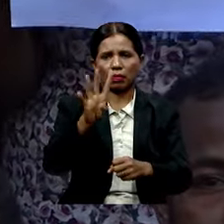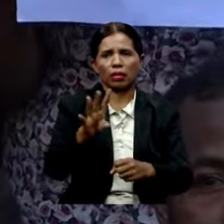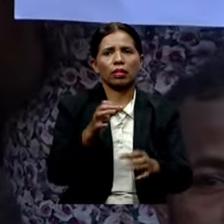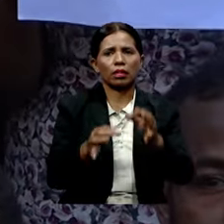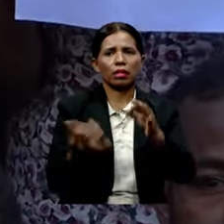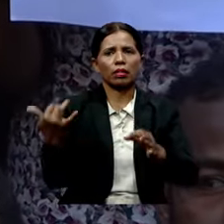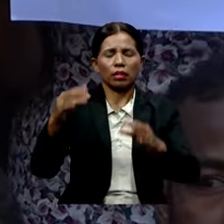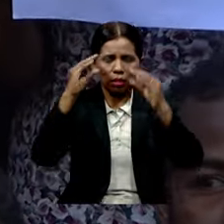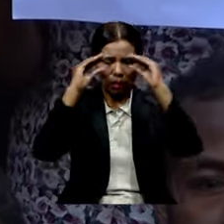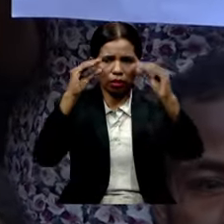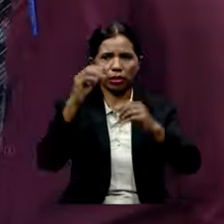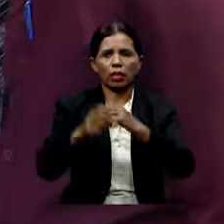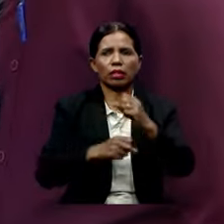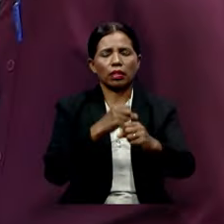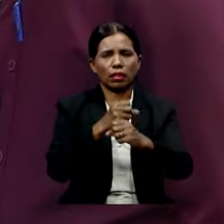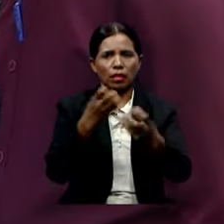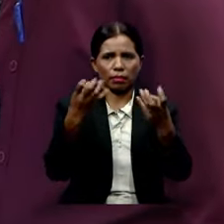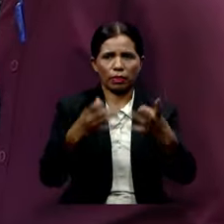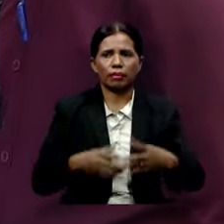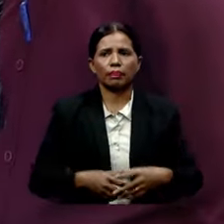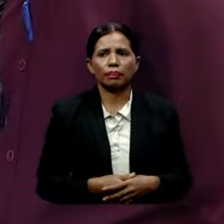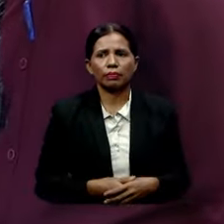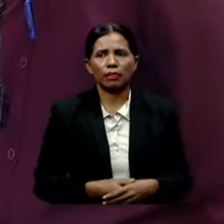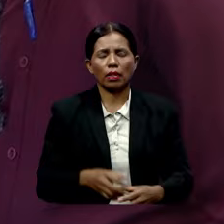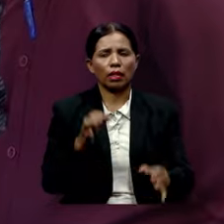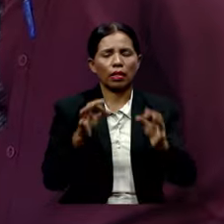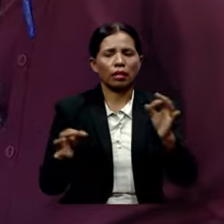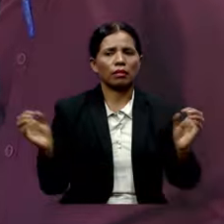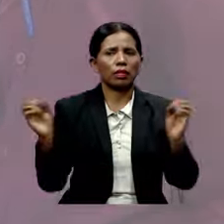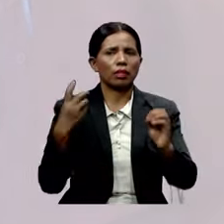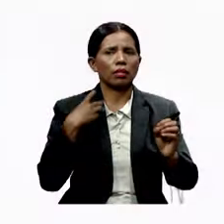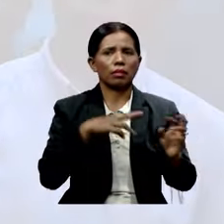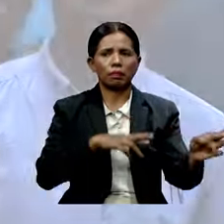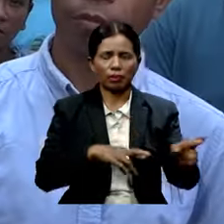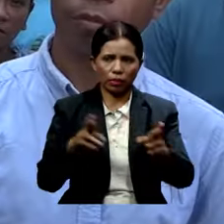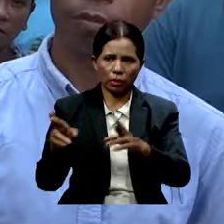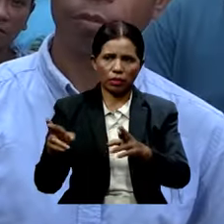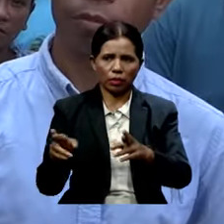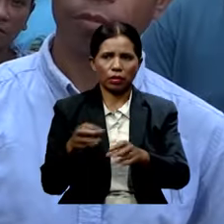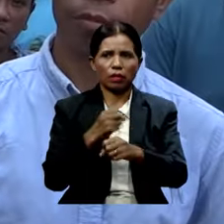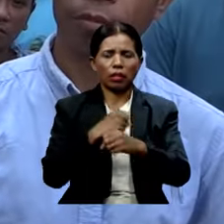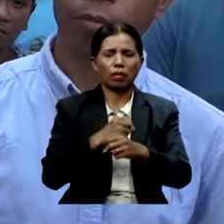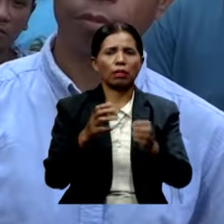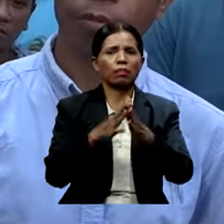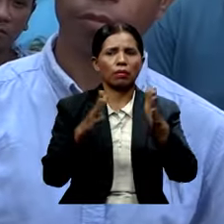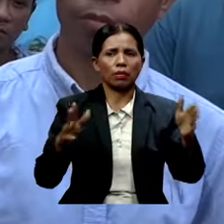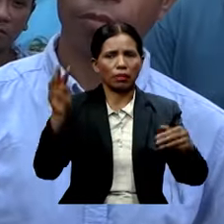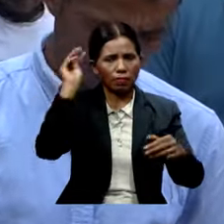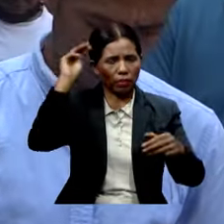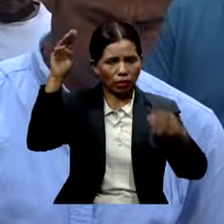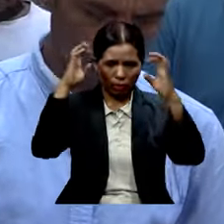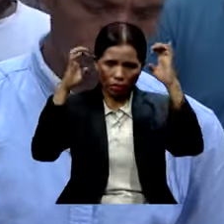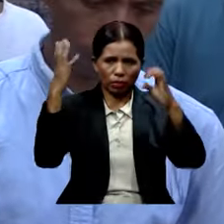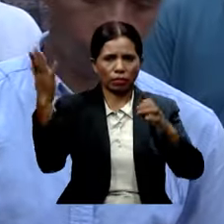que Sirahanorin durante Tina Barakona. Kari kelai ejes na fati amse pronto atau ba hal manifestasi bot ya be minister be kosong